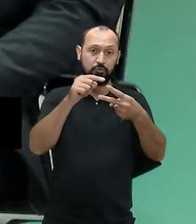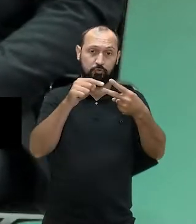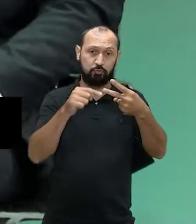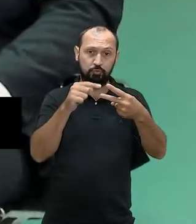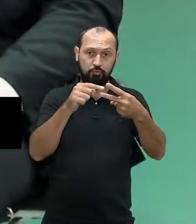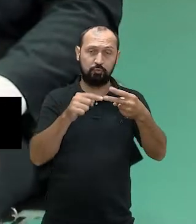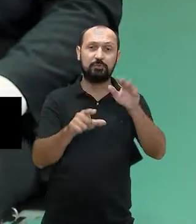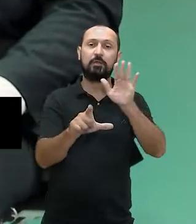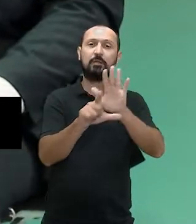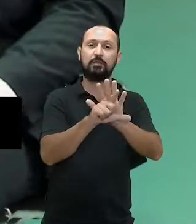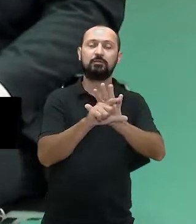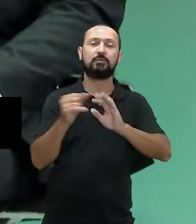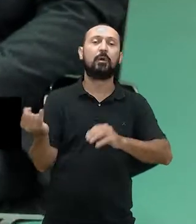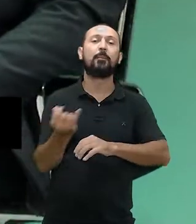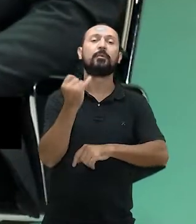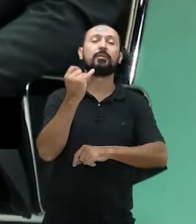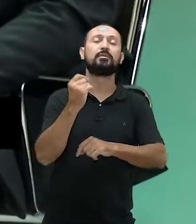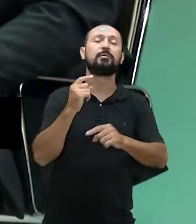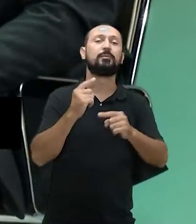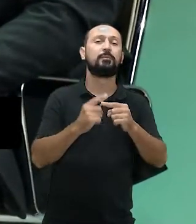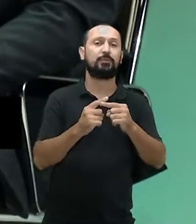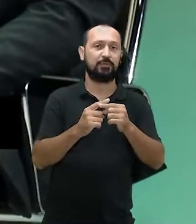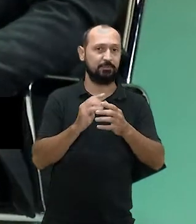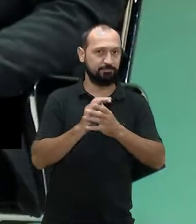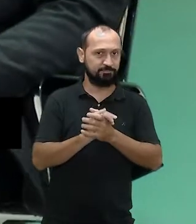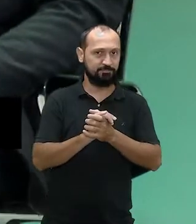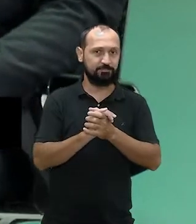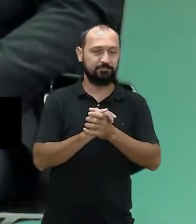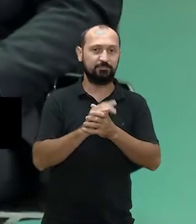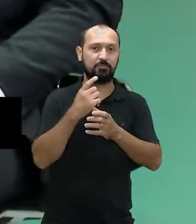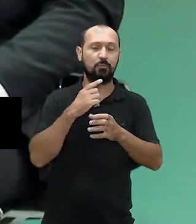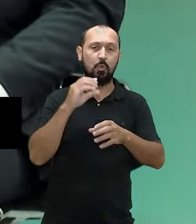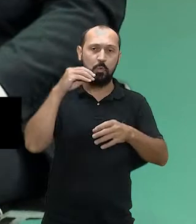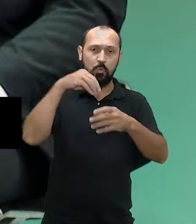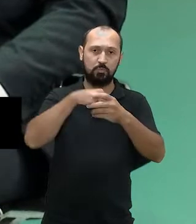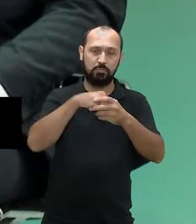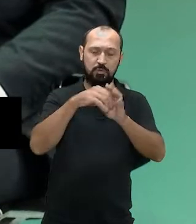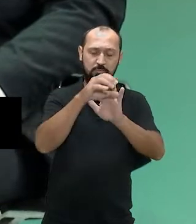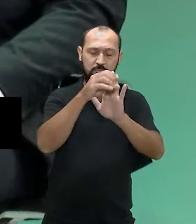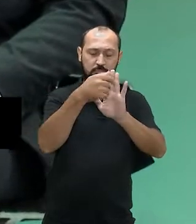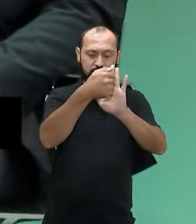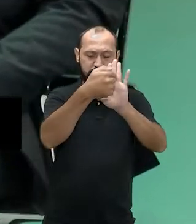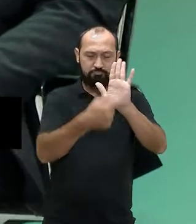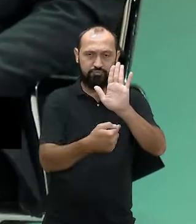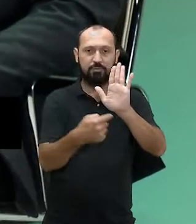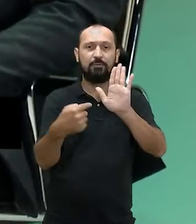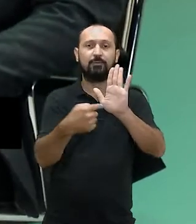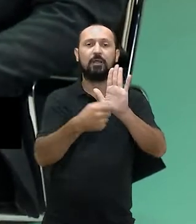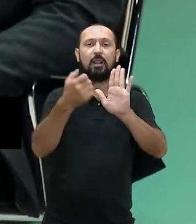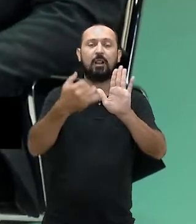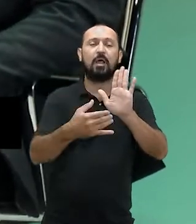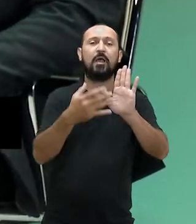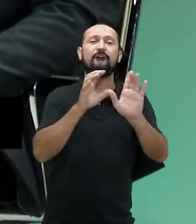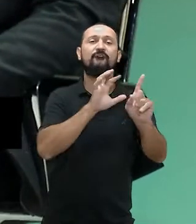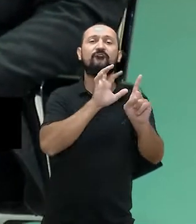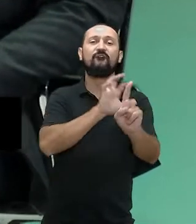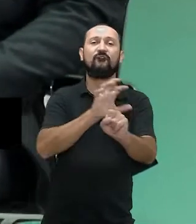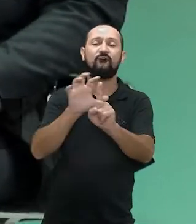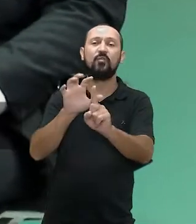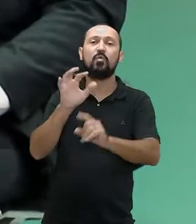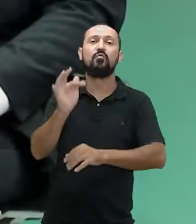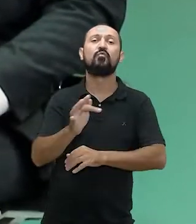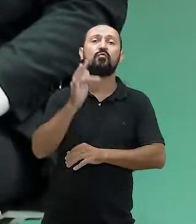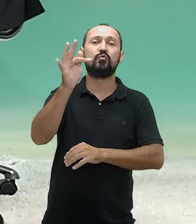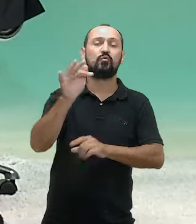leis são muito importantes porque o seu conteúdo material acaba por influenciar no futuro